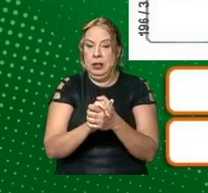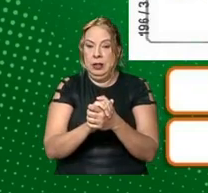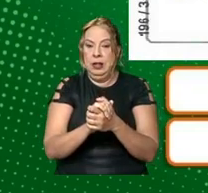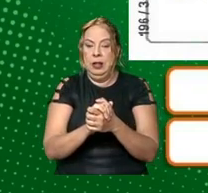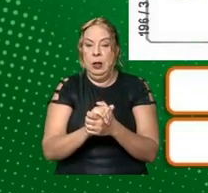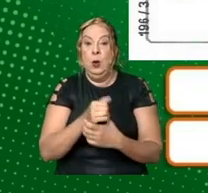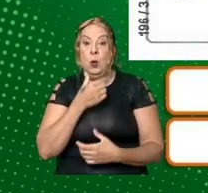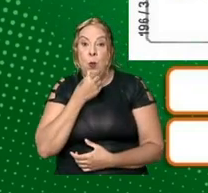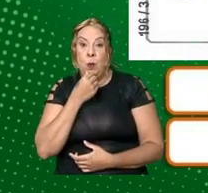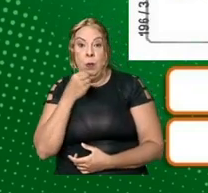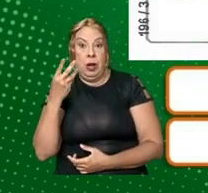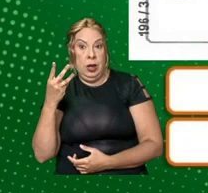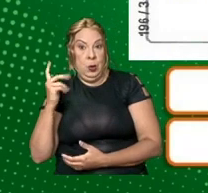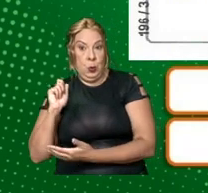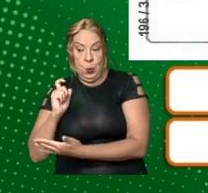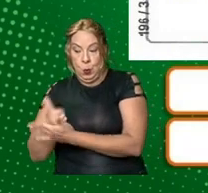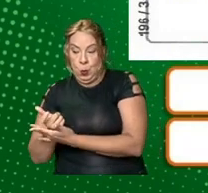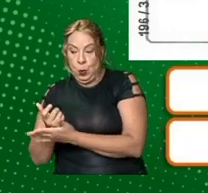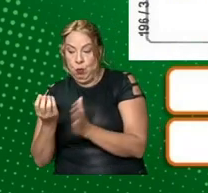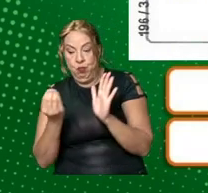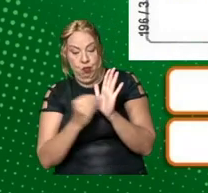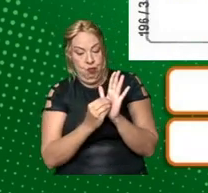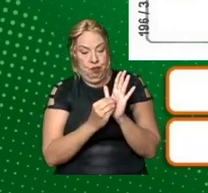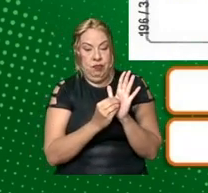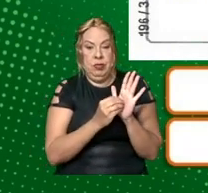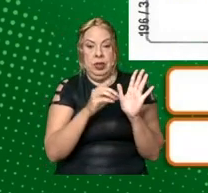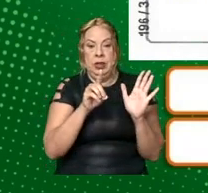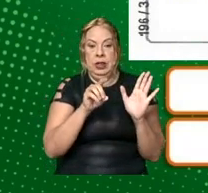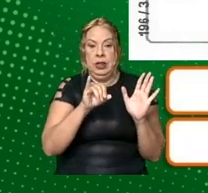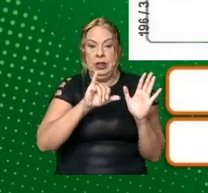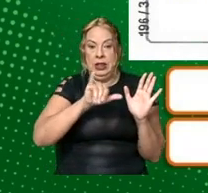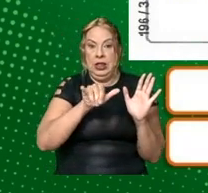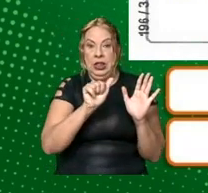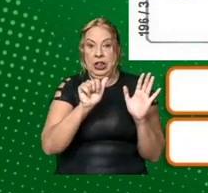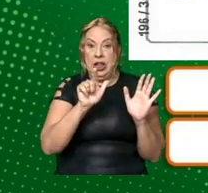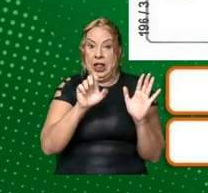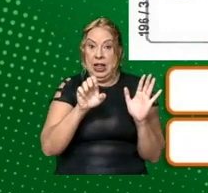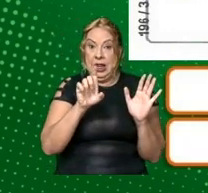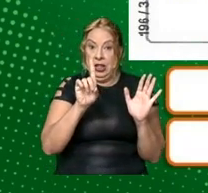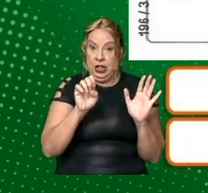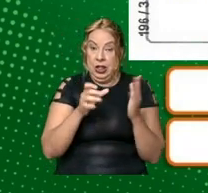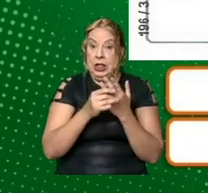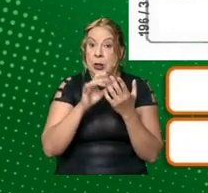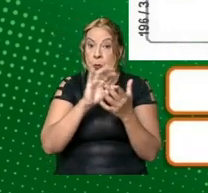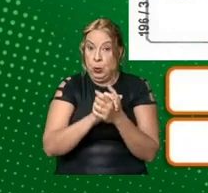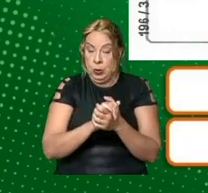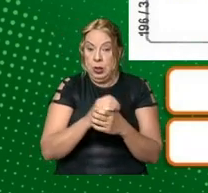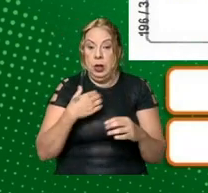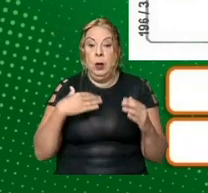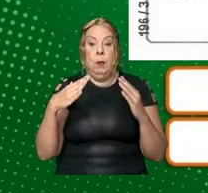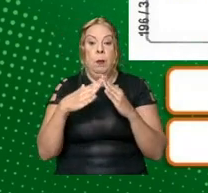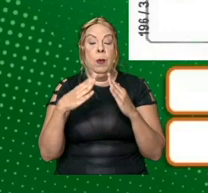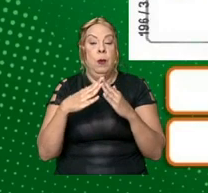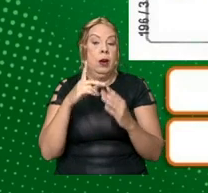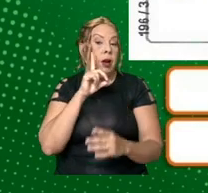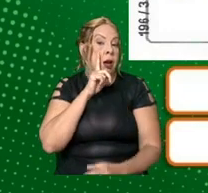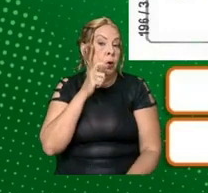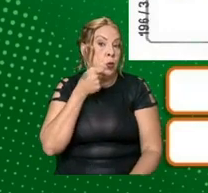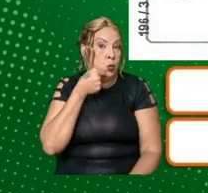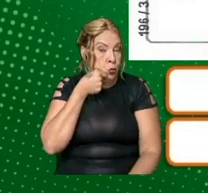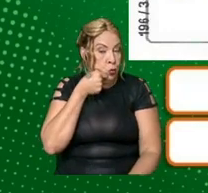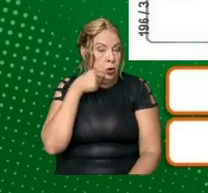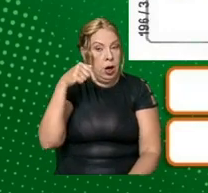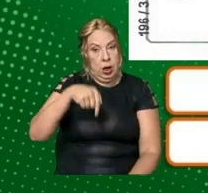Comprou. Eita, o esse marido é bom. Colocou e botou lá, de Jalene, pra esposa. Arrasou, aí, ó. Arrasou. Ela é moradora de Aracaju, tá? Bairro